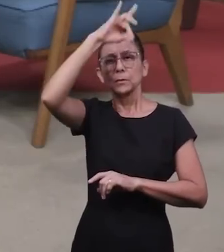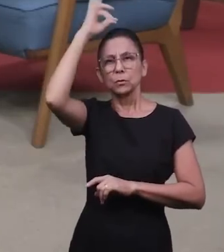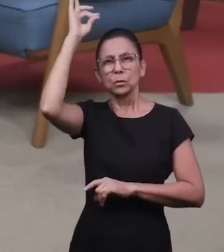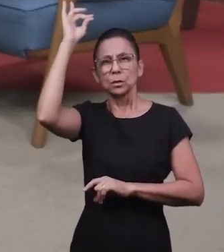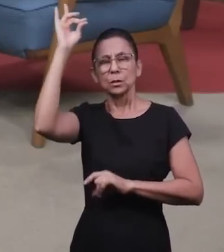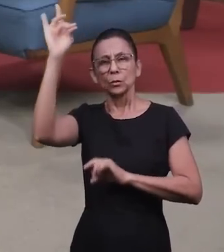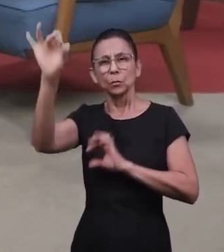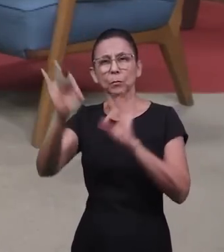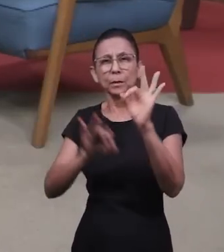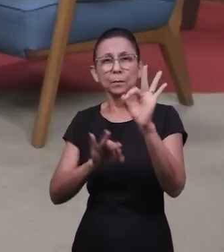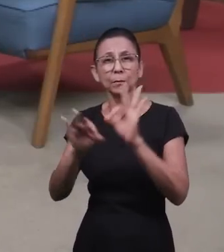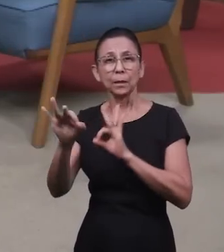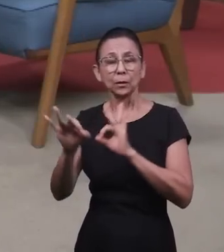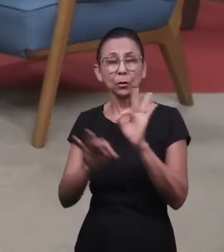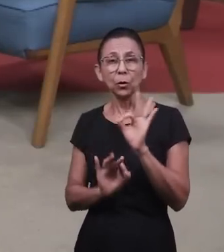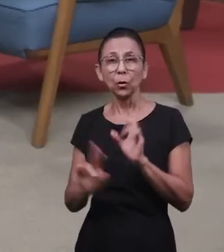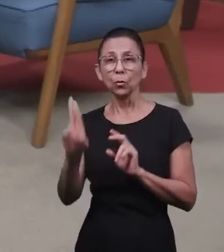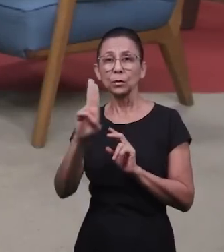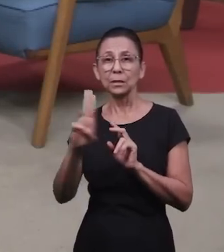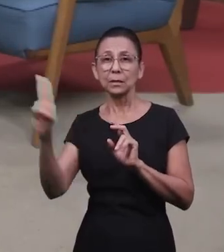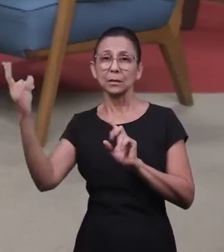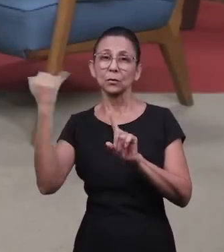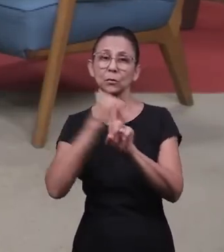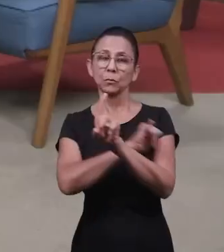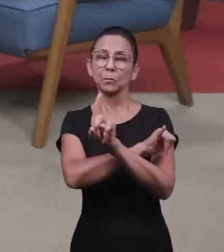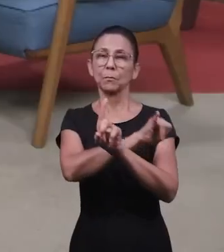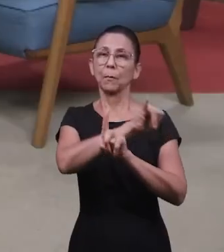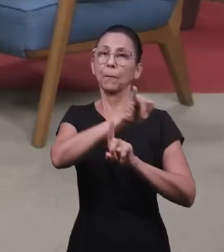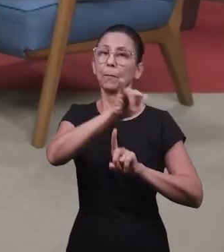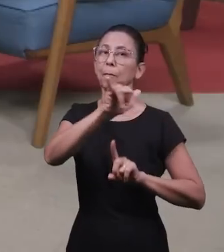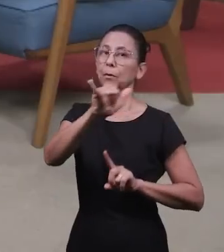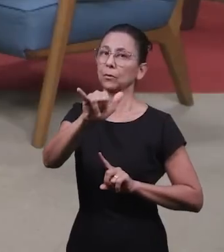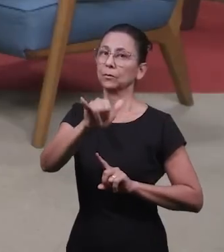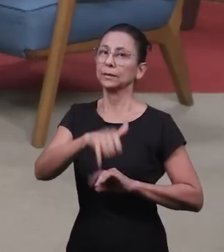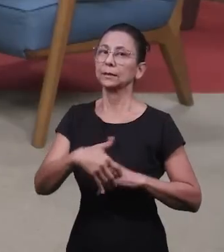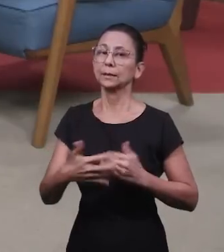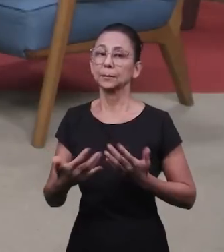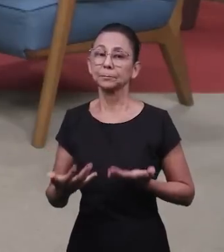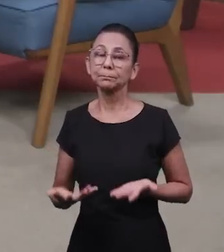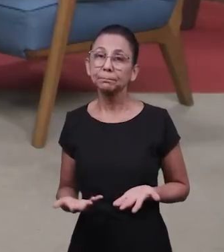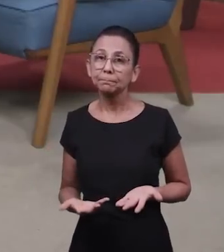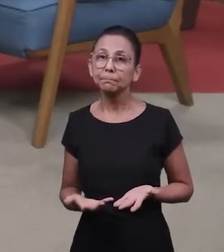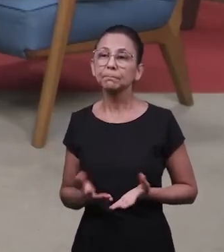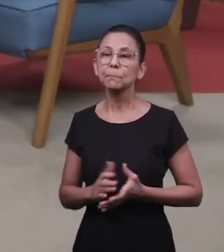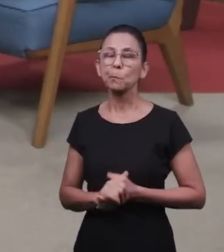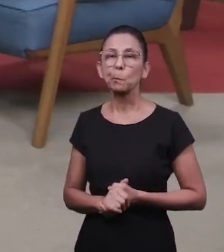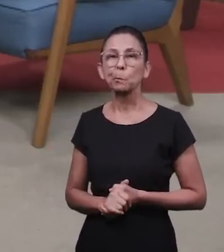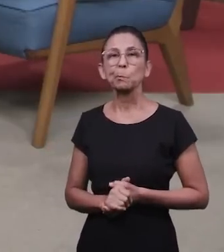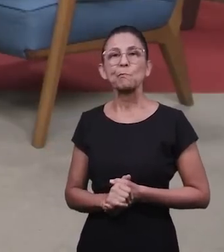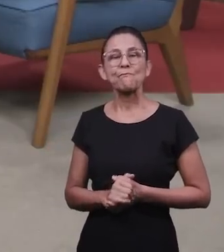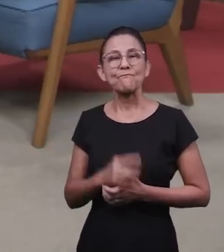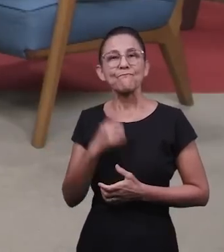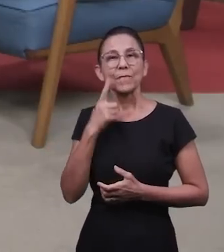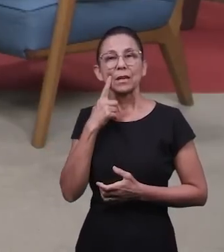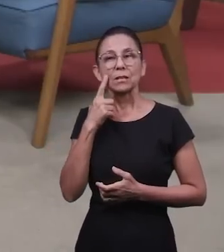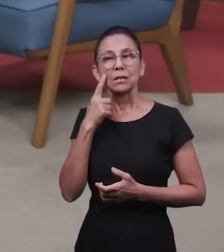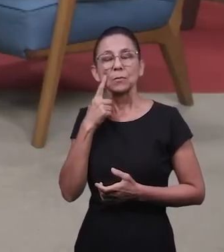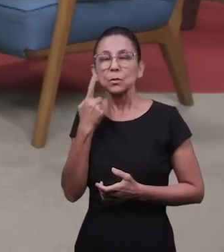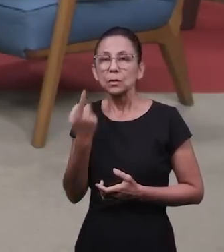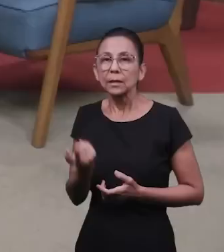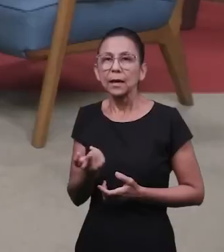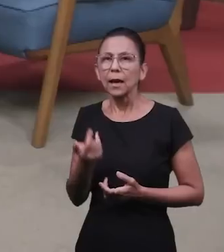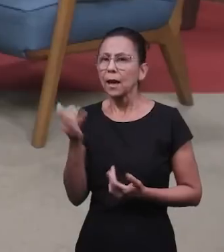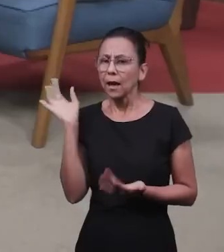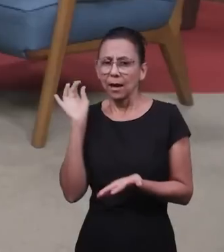da profecia, cremos que começa a se dar de forma real